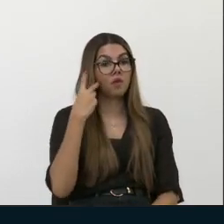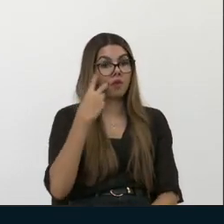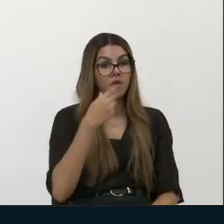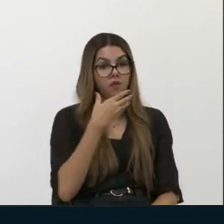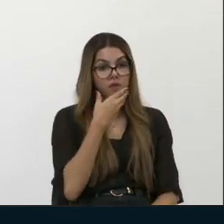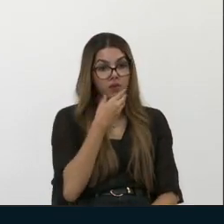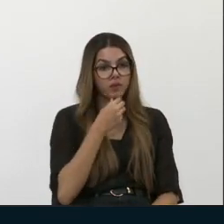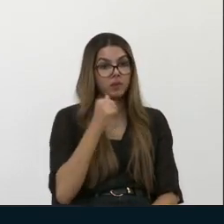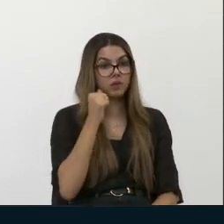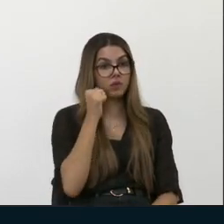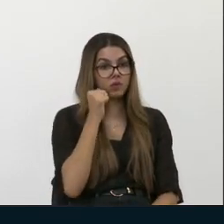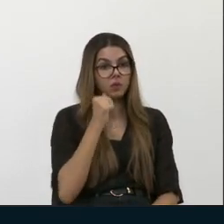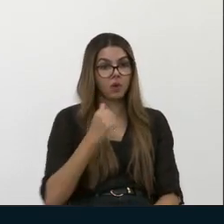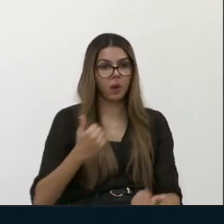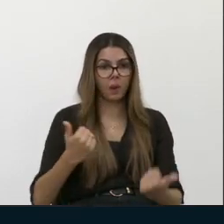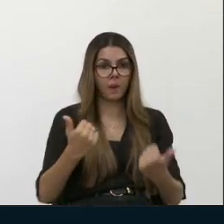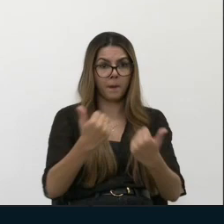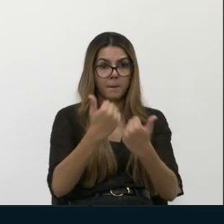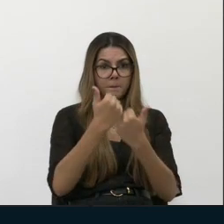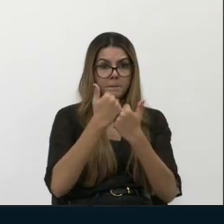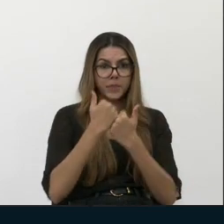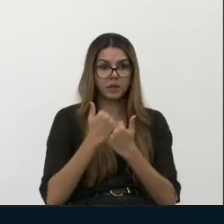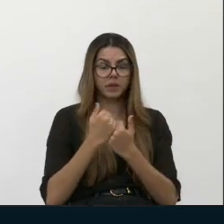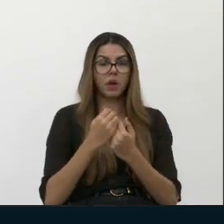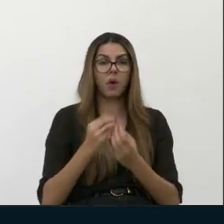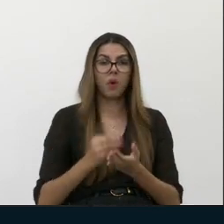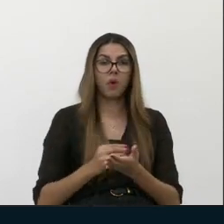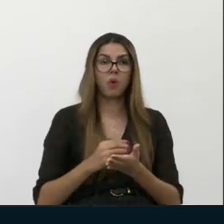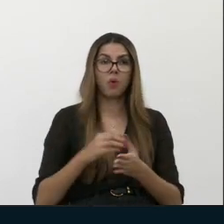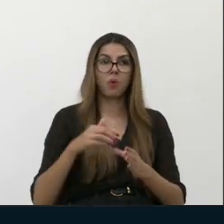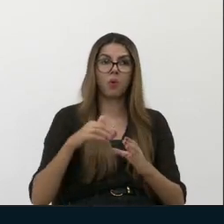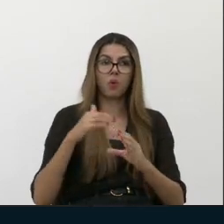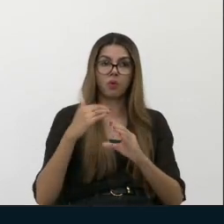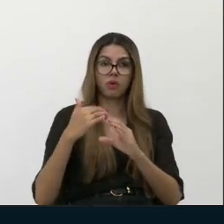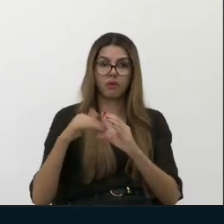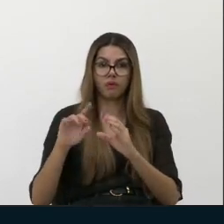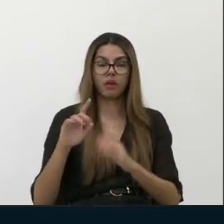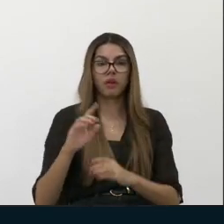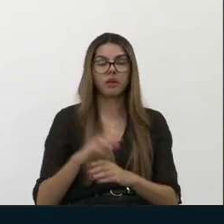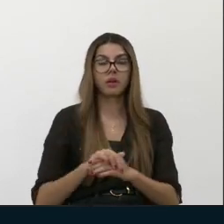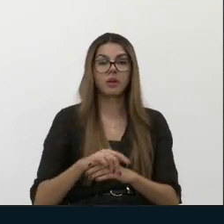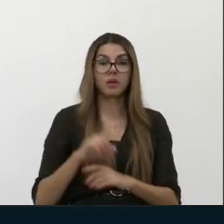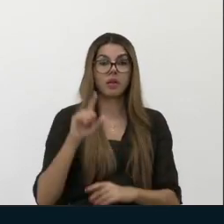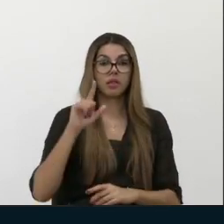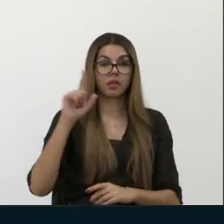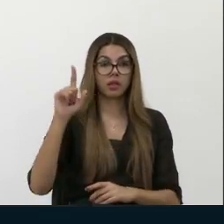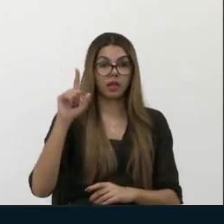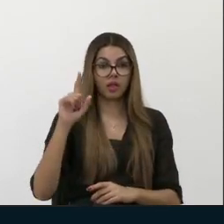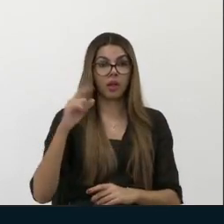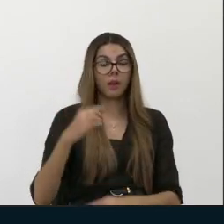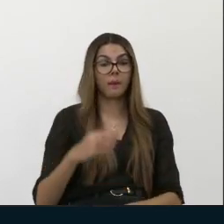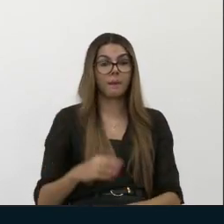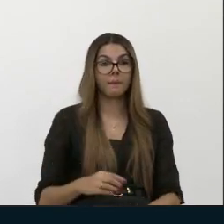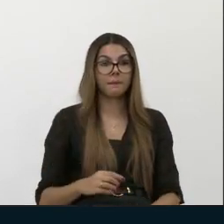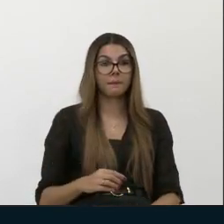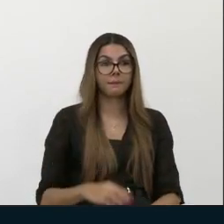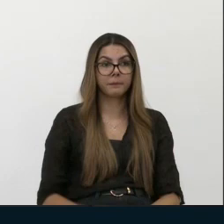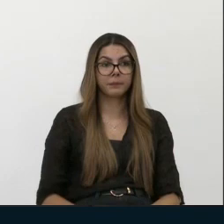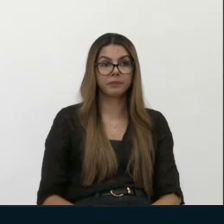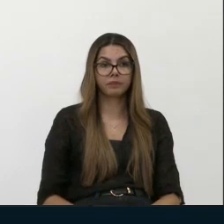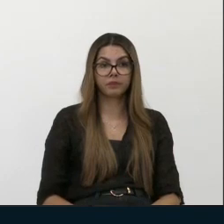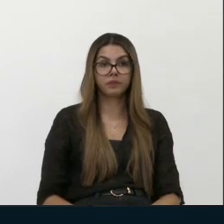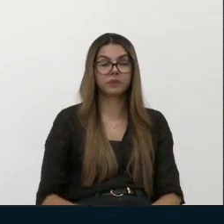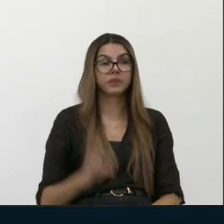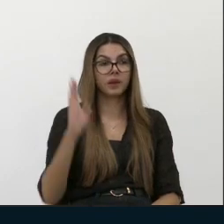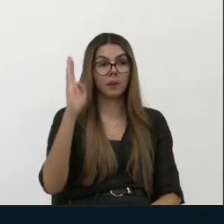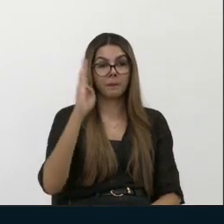para apoiar o envio de uma moção de apoio até Brasília, até o Congresso Nacional, até o Senado